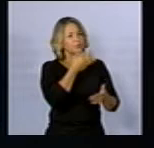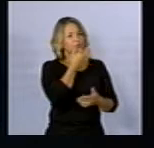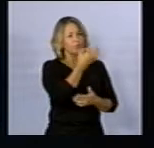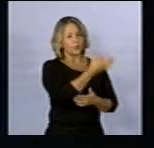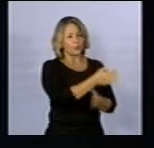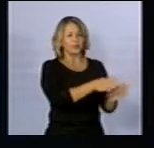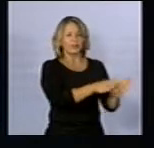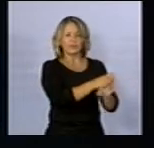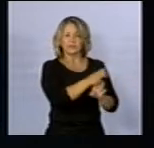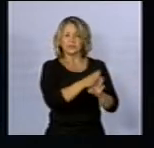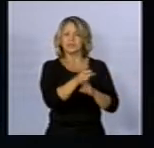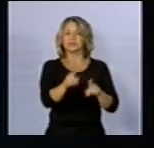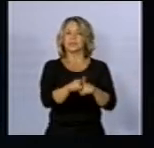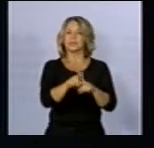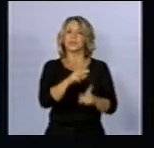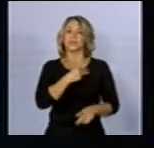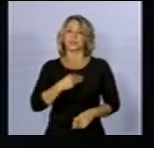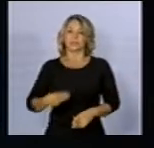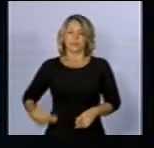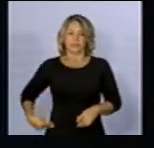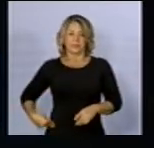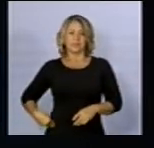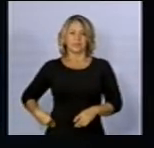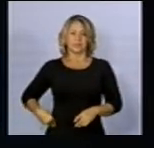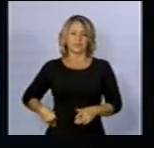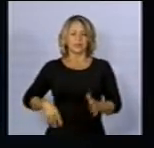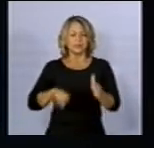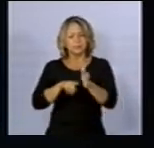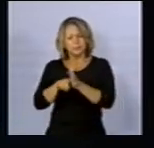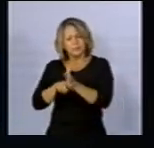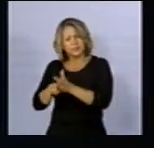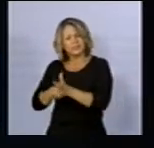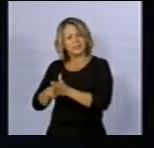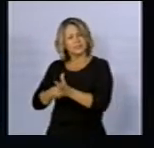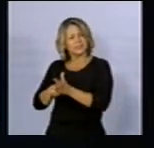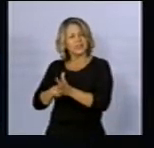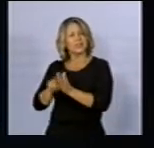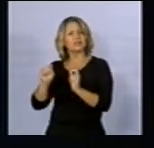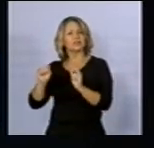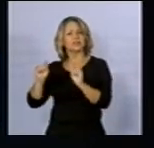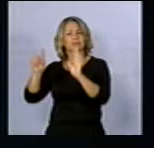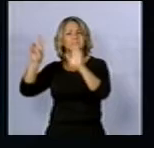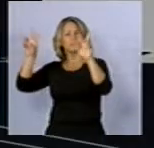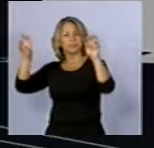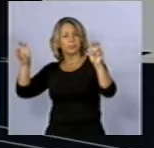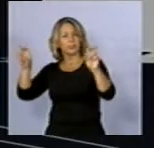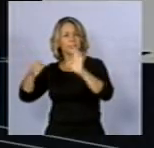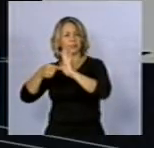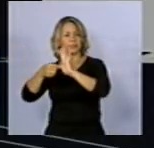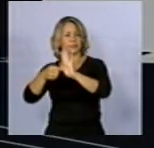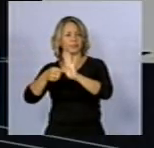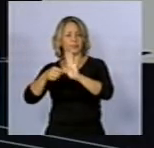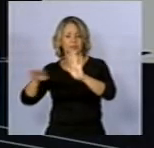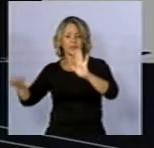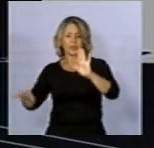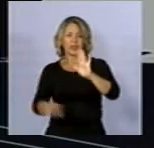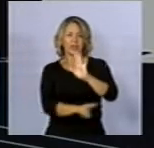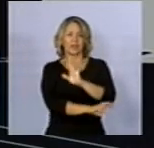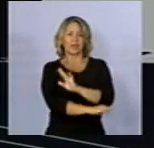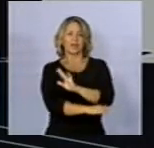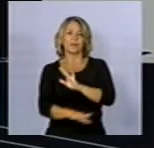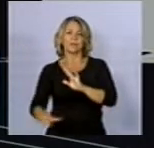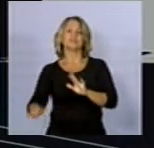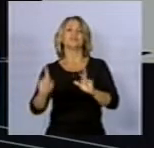senhor ministro, que consultasse essa referência que está colocada abaixo, que é